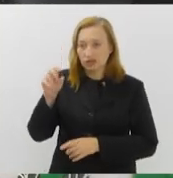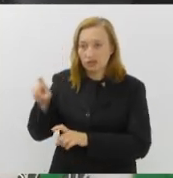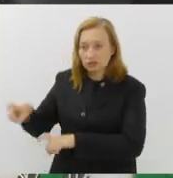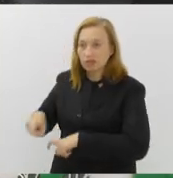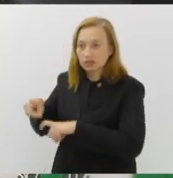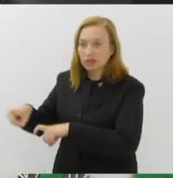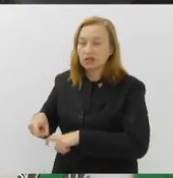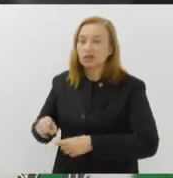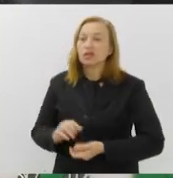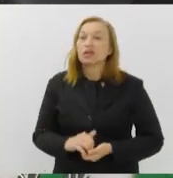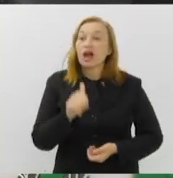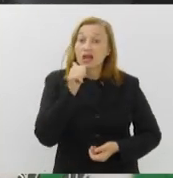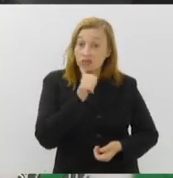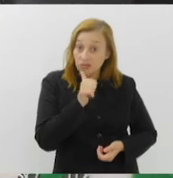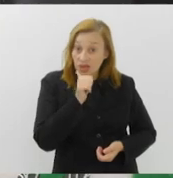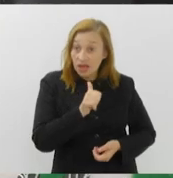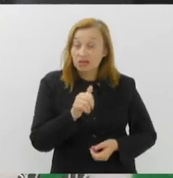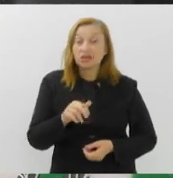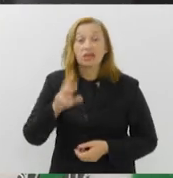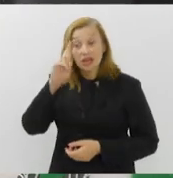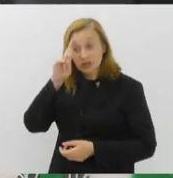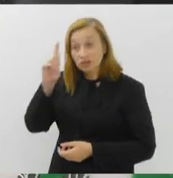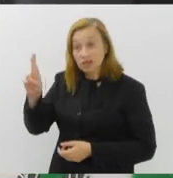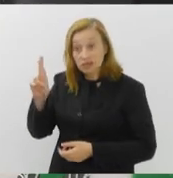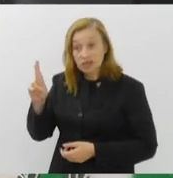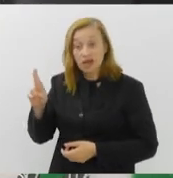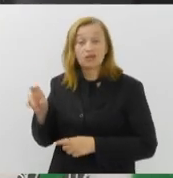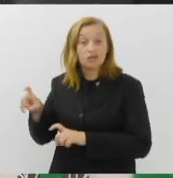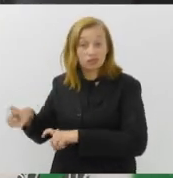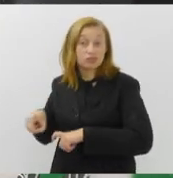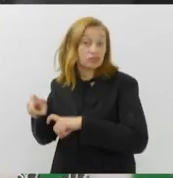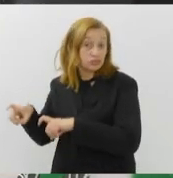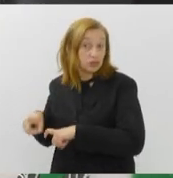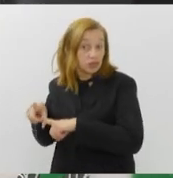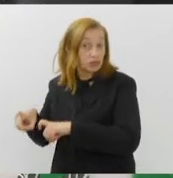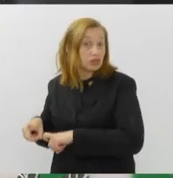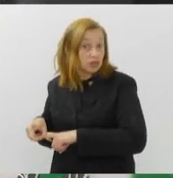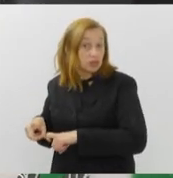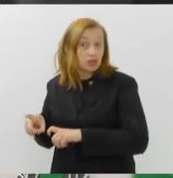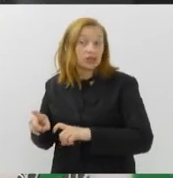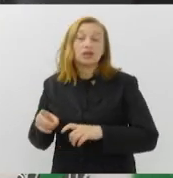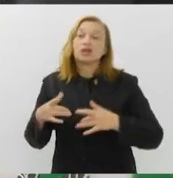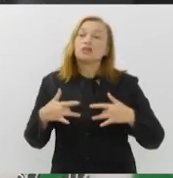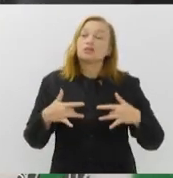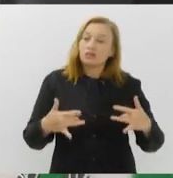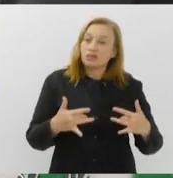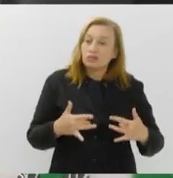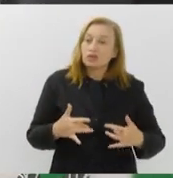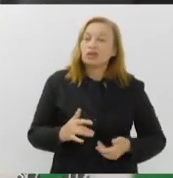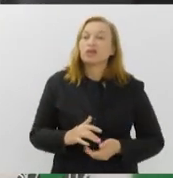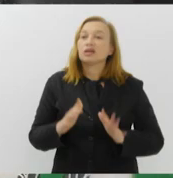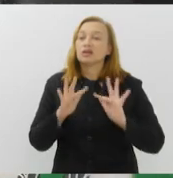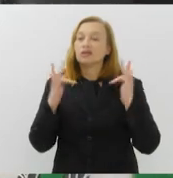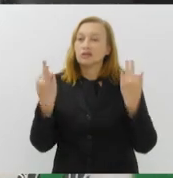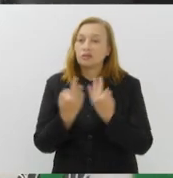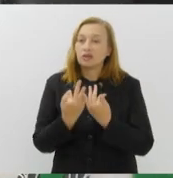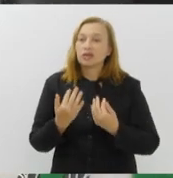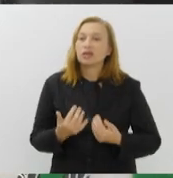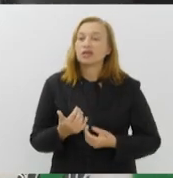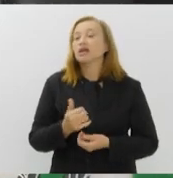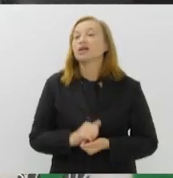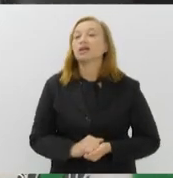seja, as mulheres responsáveis por essa mesma agricultura familiar, por essa lógica